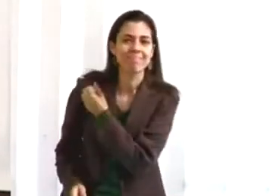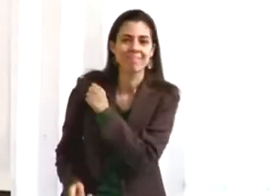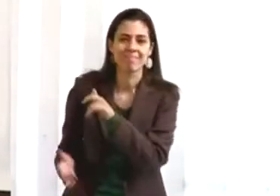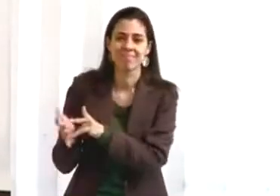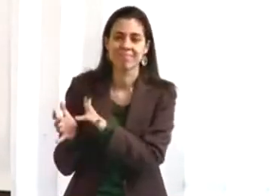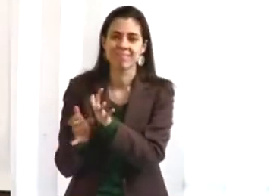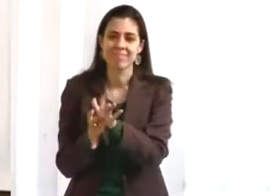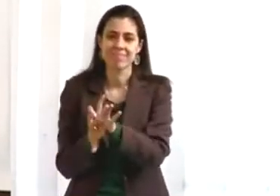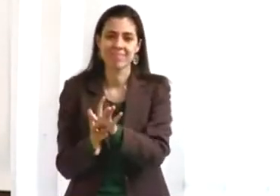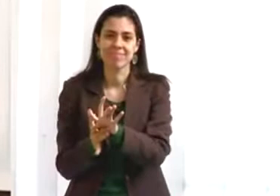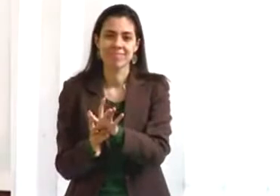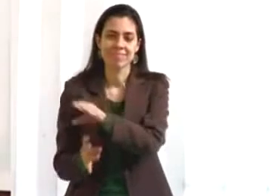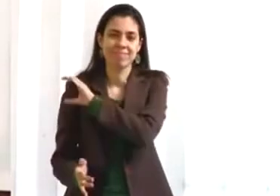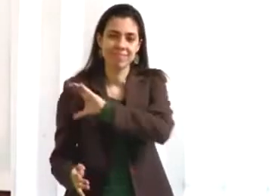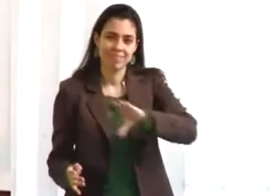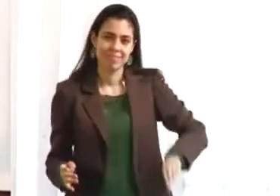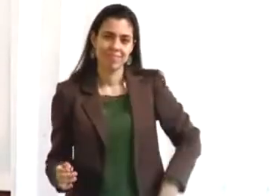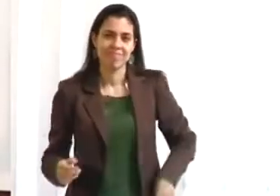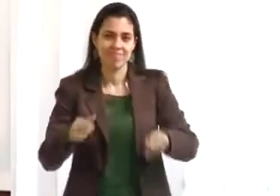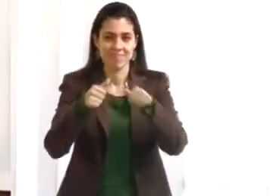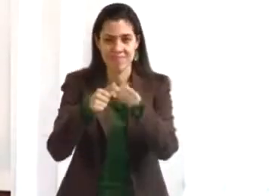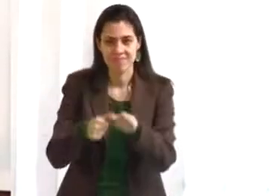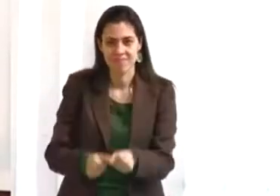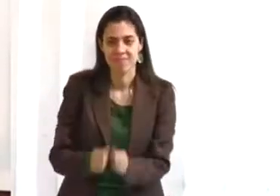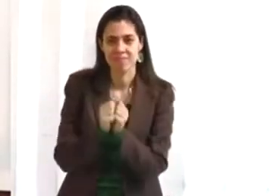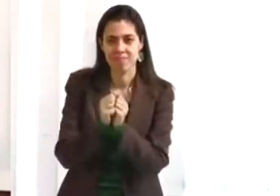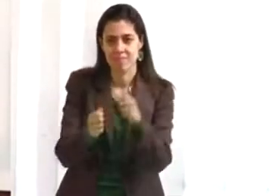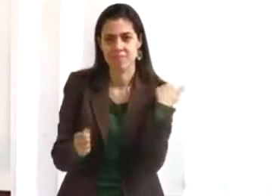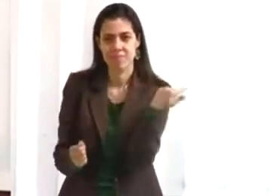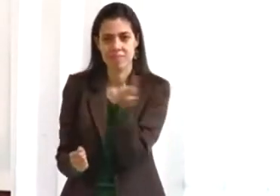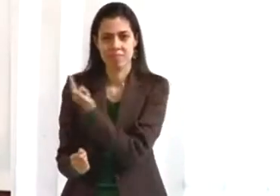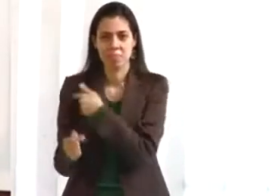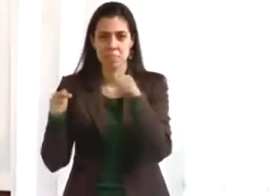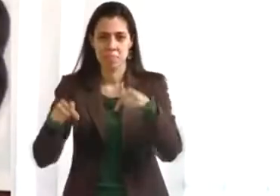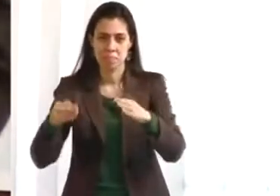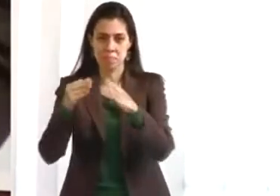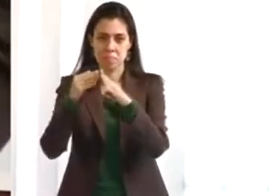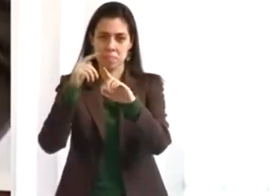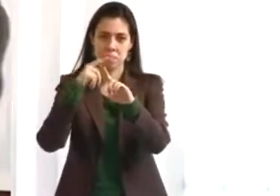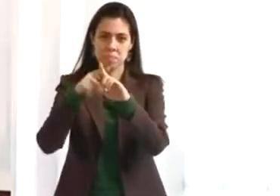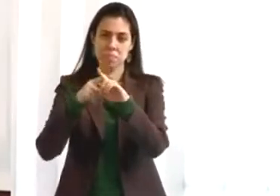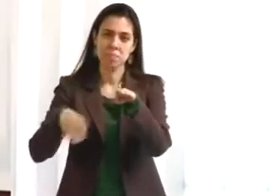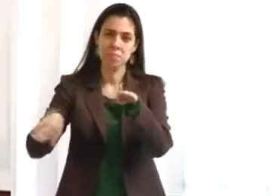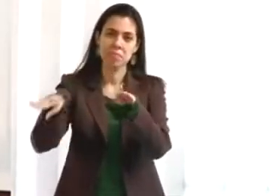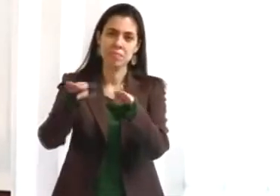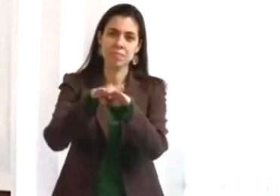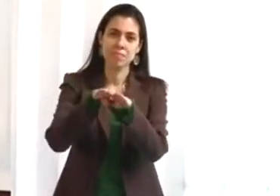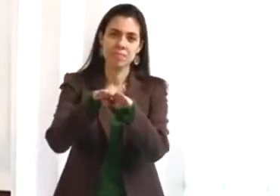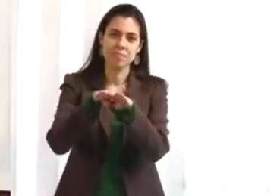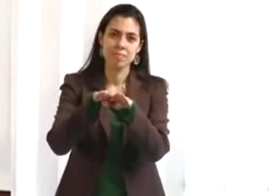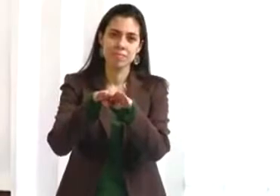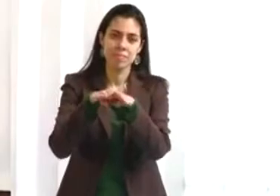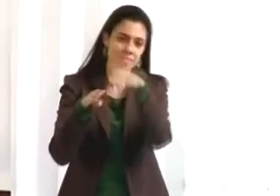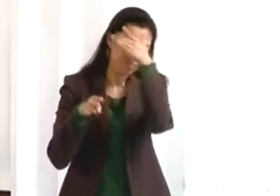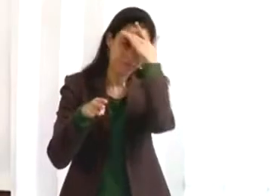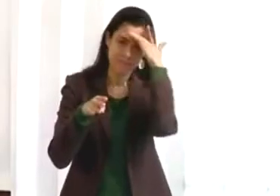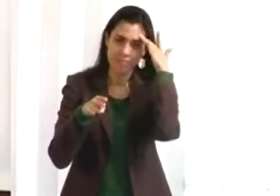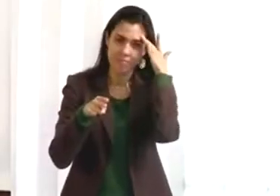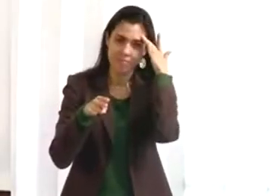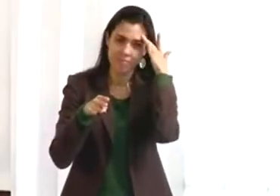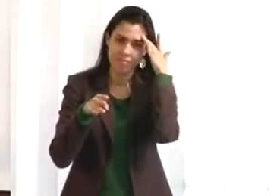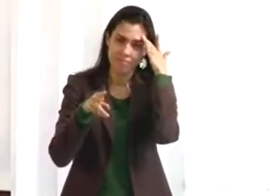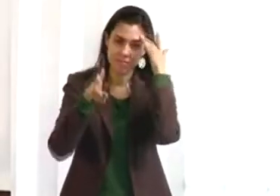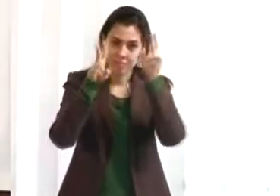na igreja e aos nossos queridos irmãos também que acompanham a transmissão do culto através dos nossos